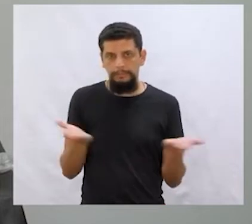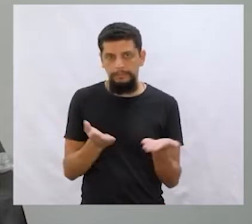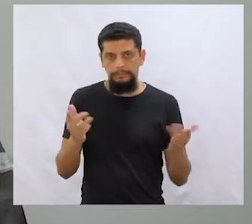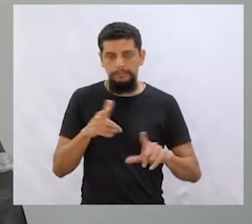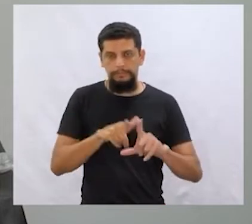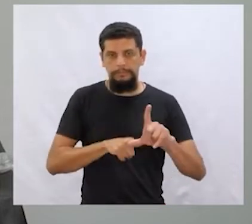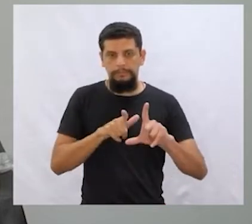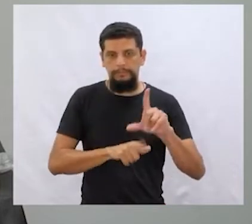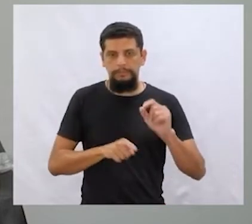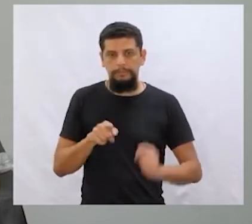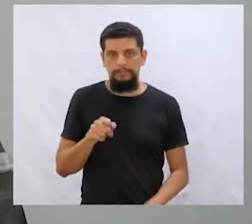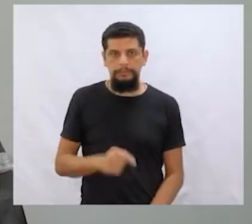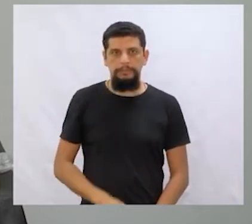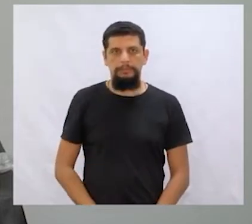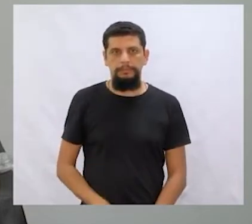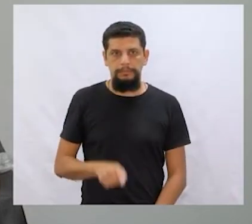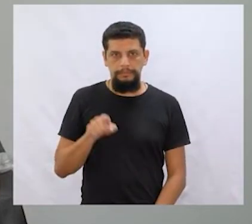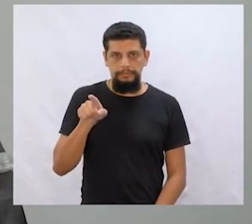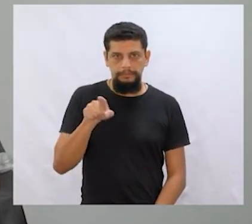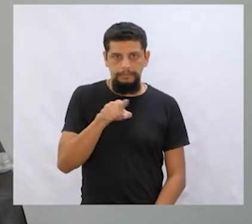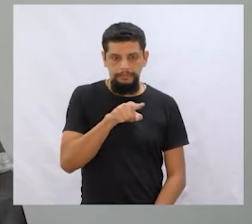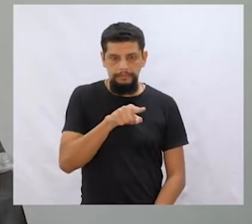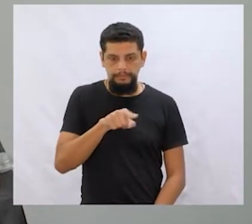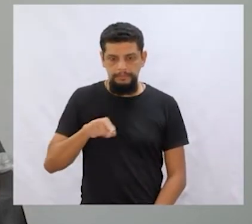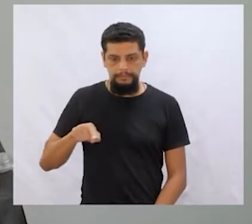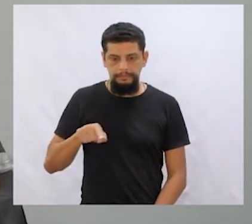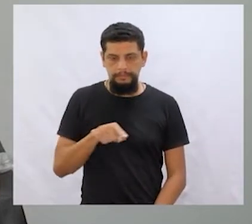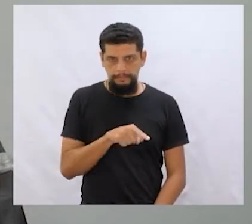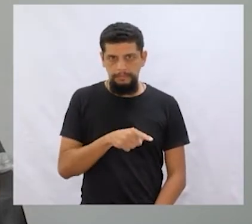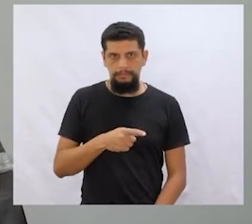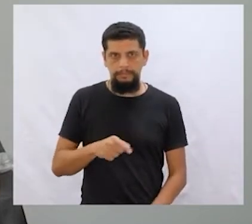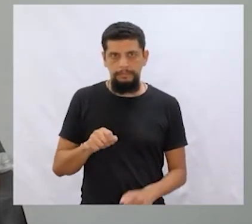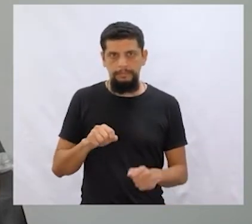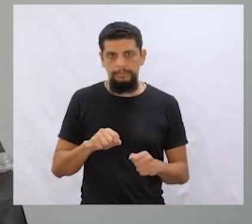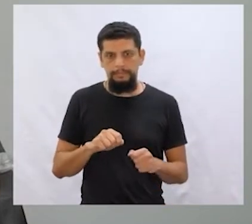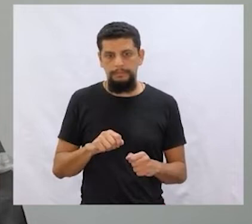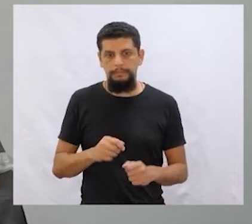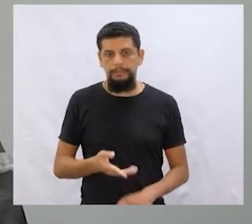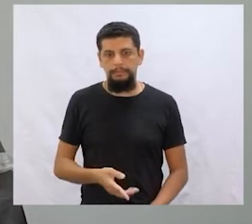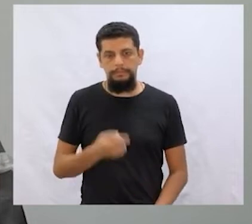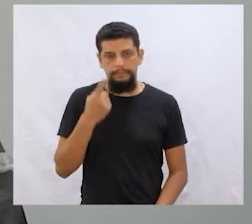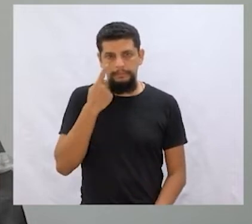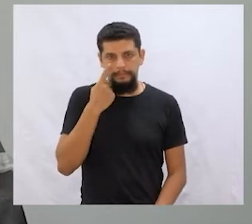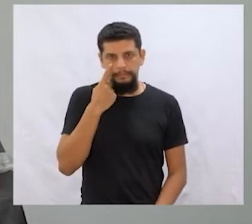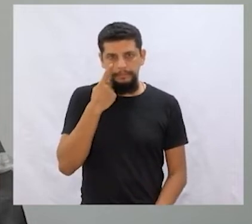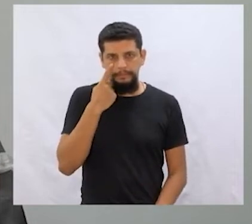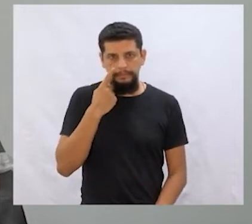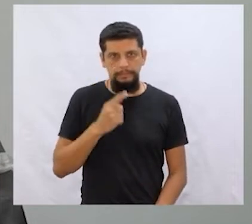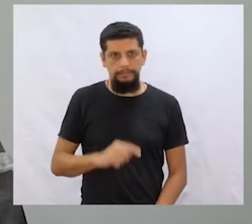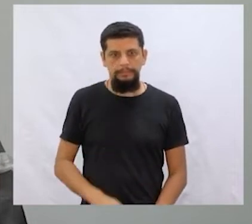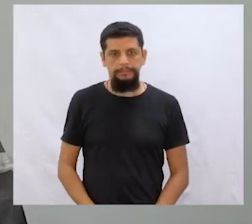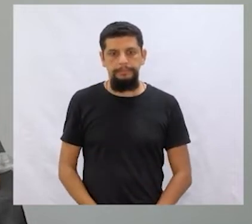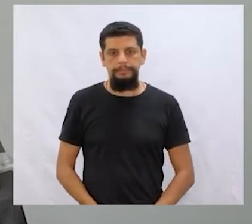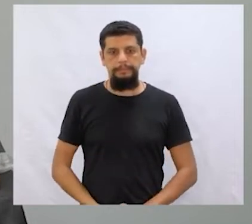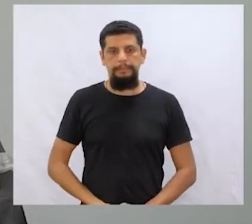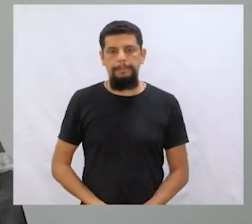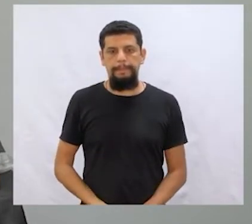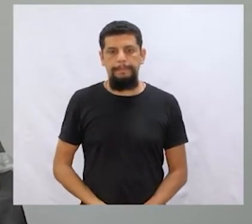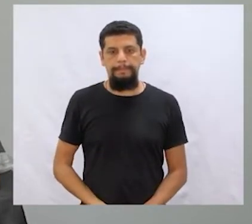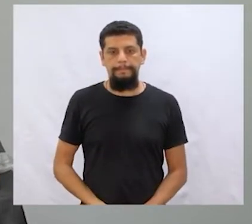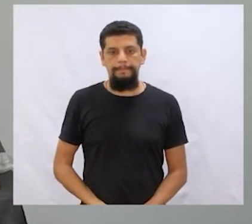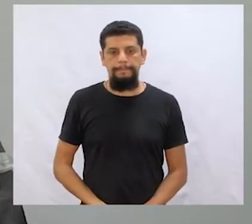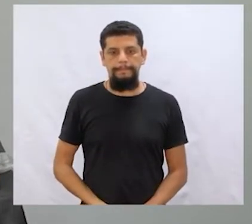é a letra Z. Para fazer a letra Z, eu vou fazer um traço, agora não é na vertical, não é